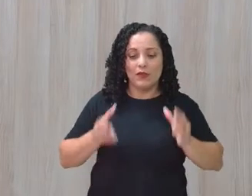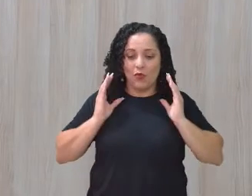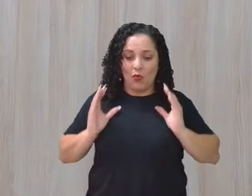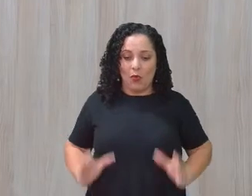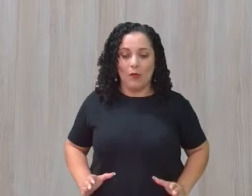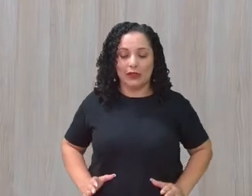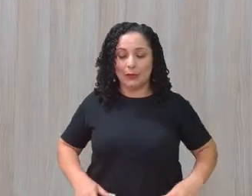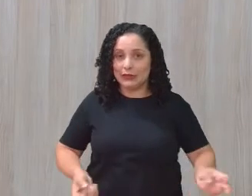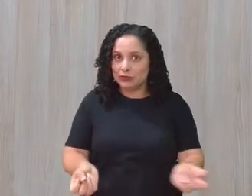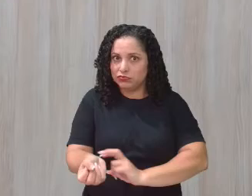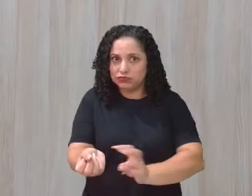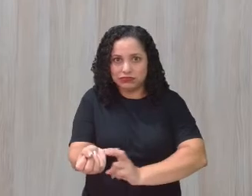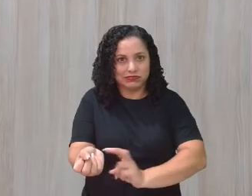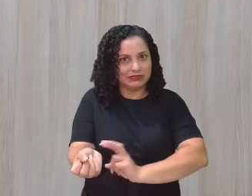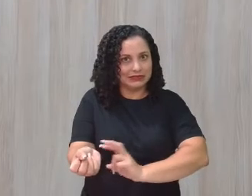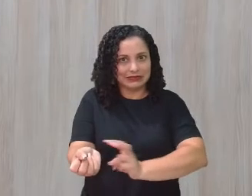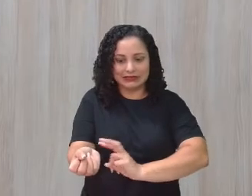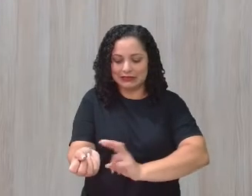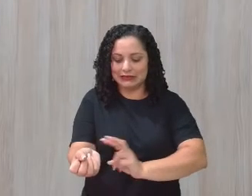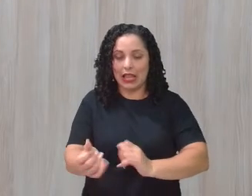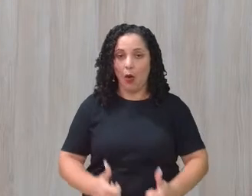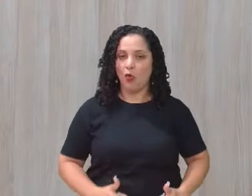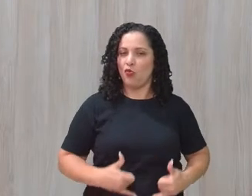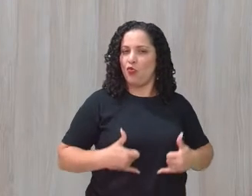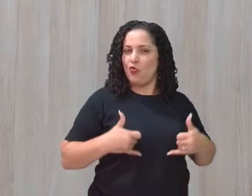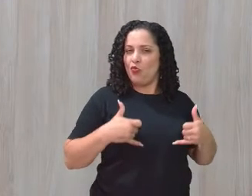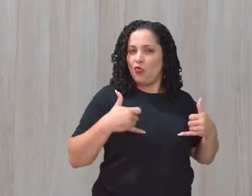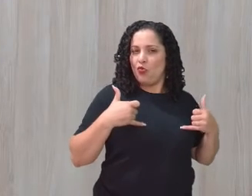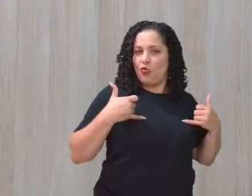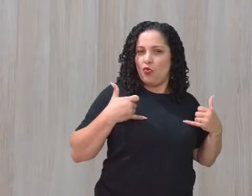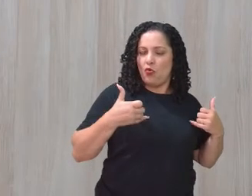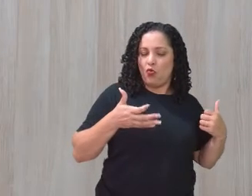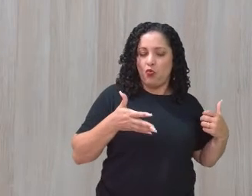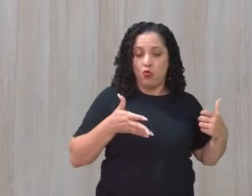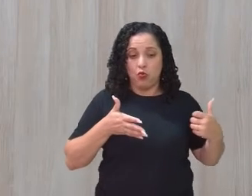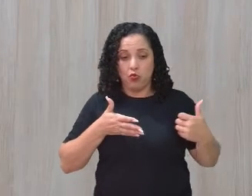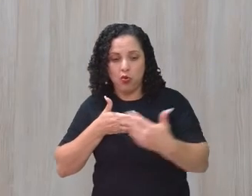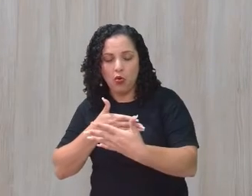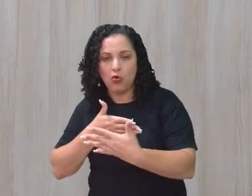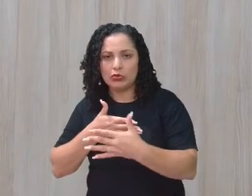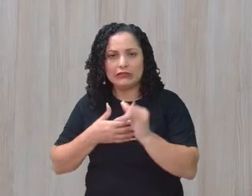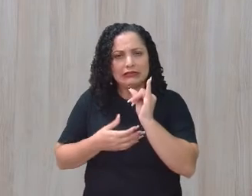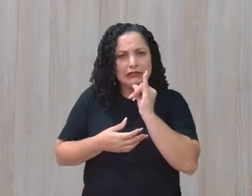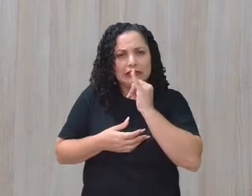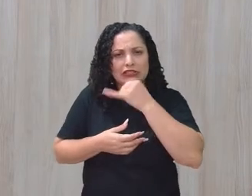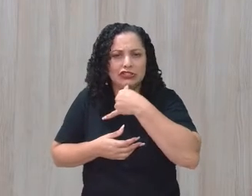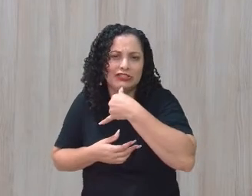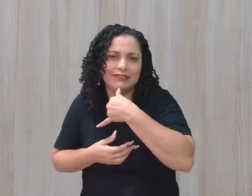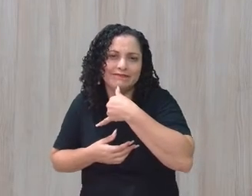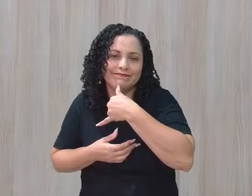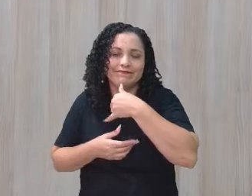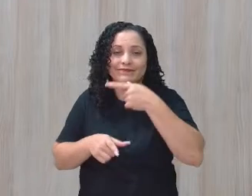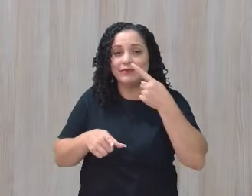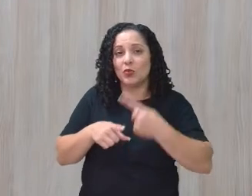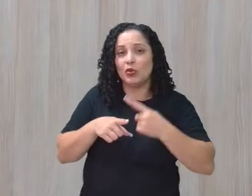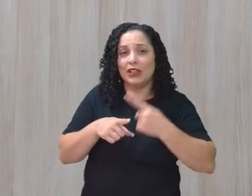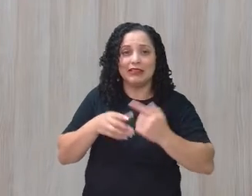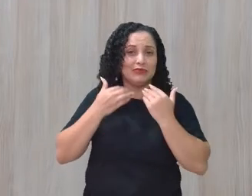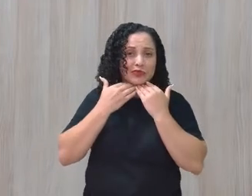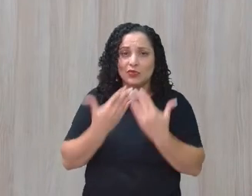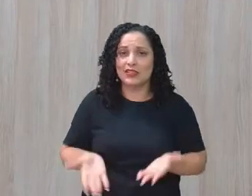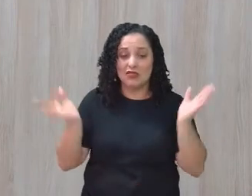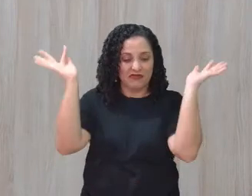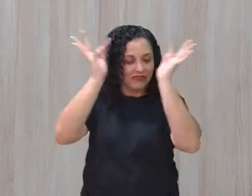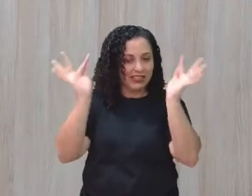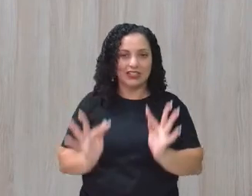do carteiro vá mudando. De orgulhoso, ele passa a entristecido, ou seja, uma pessoa ali que não conseguiu ficar